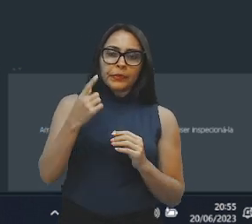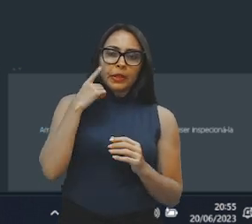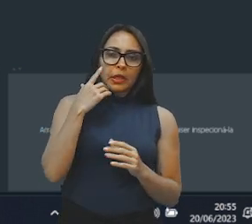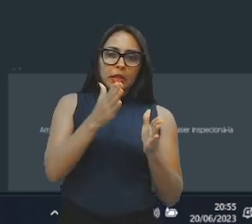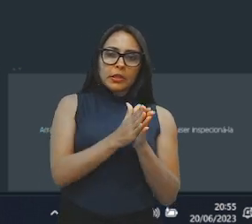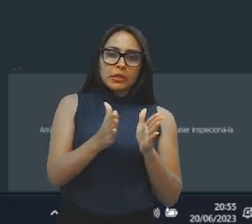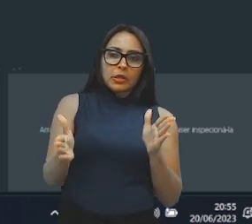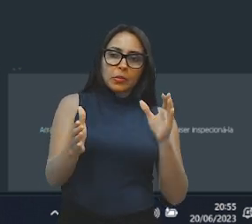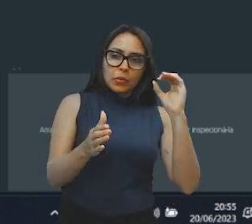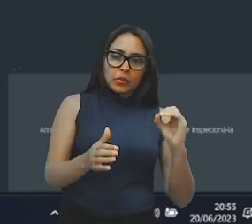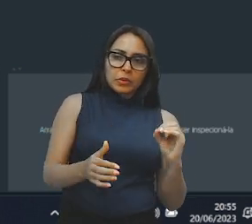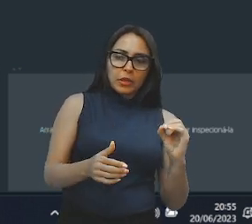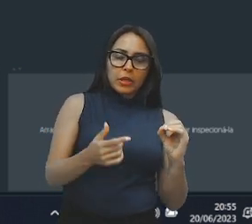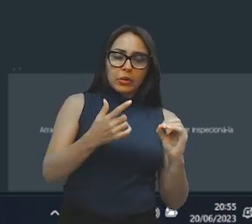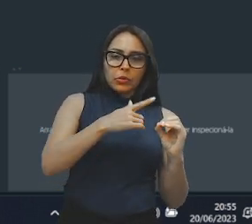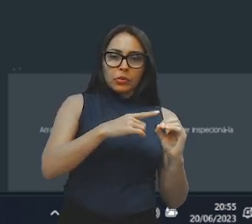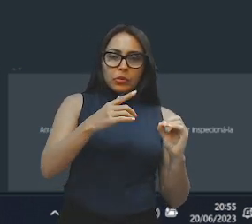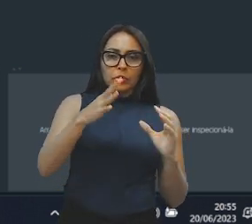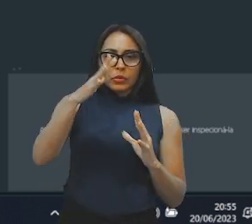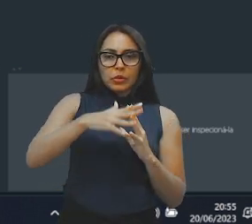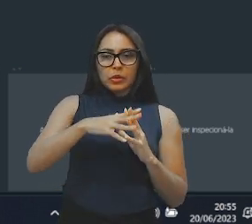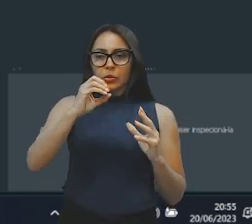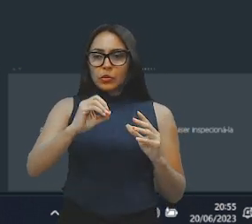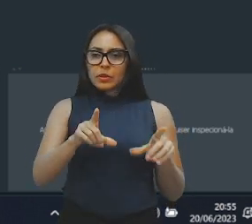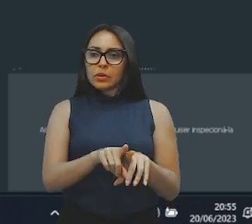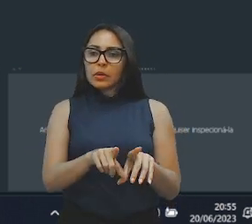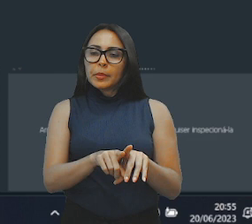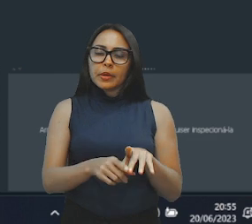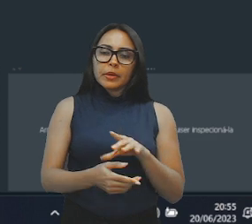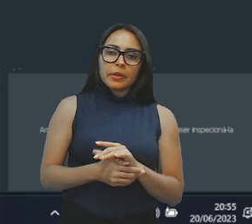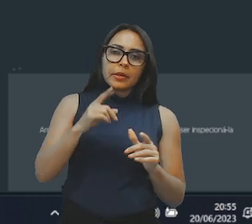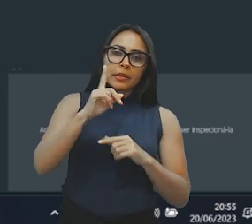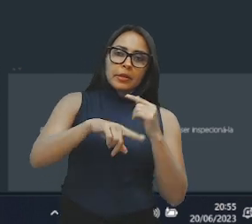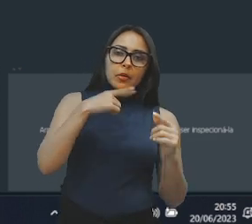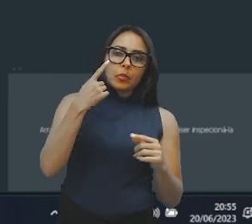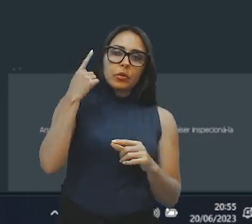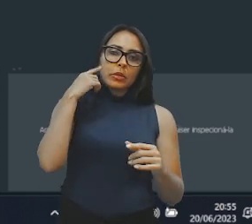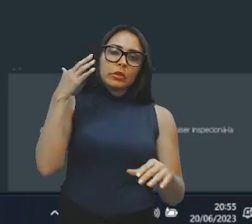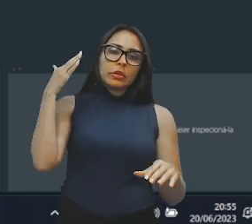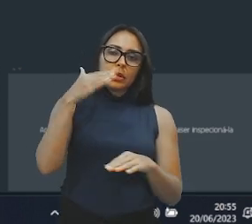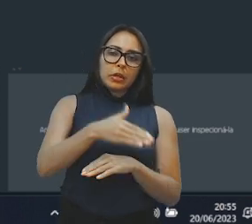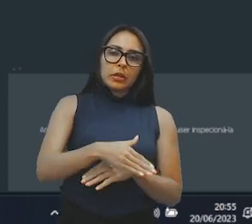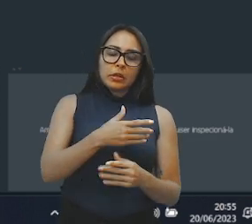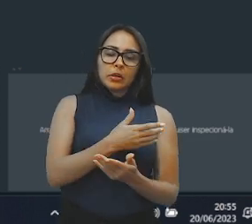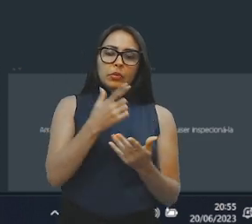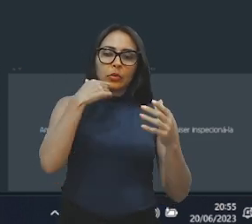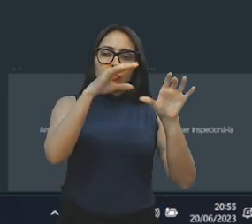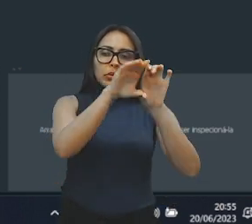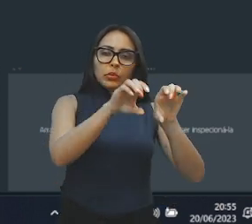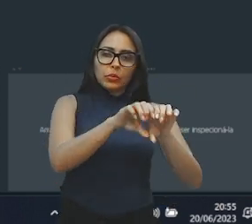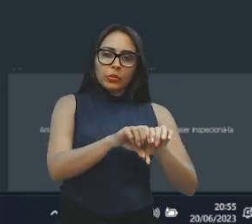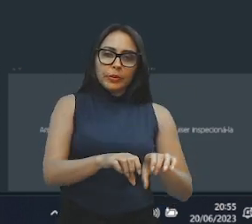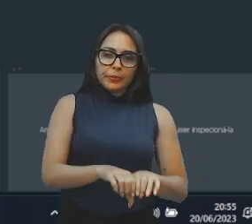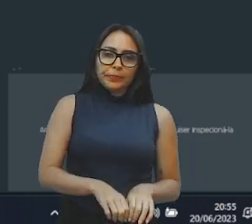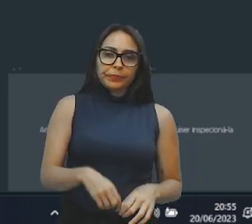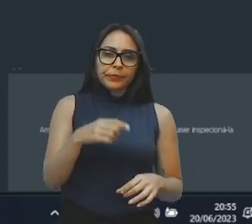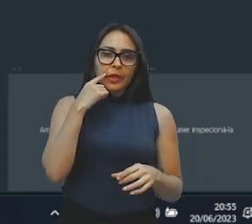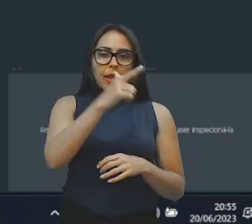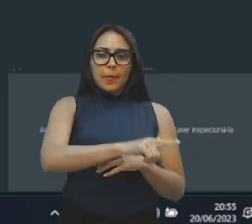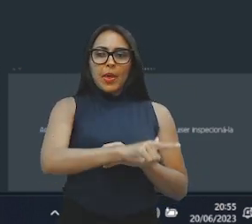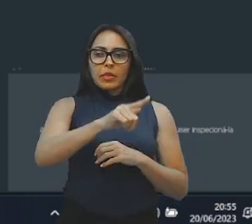de consoantes com 0 também. Depois entramos numa estrutura de repetição